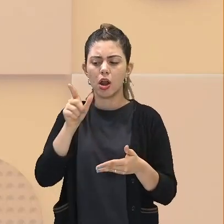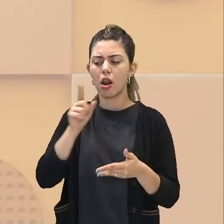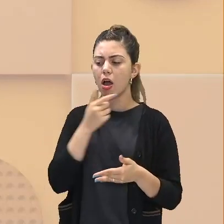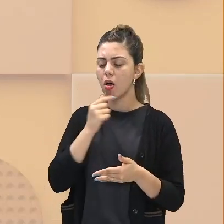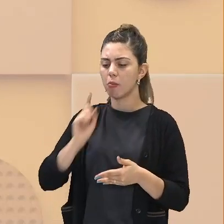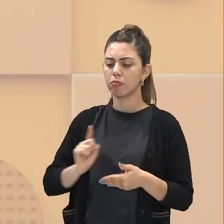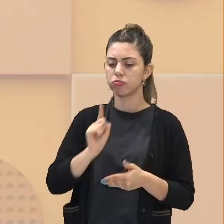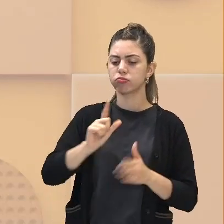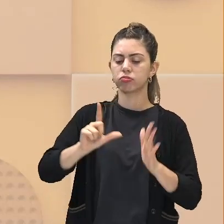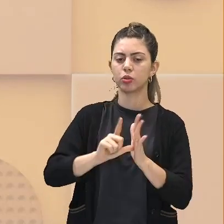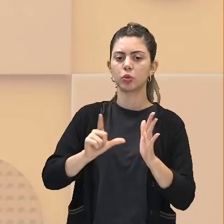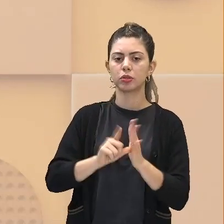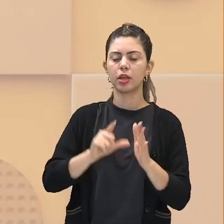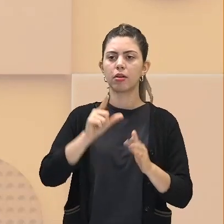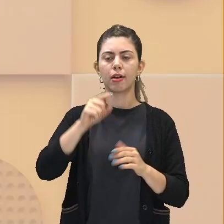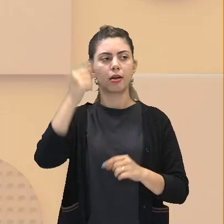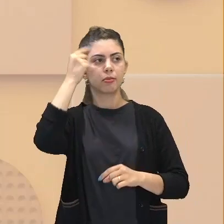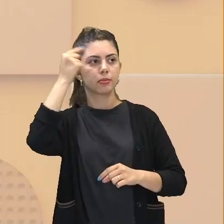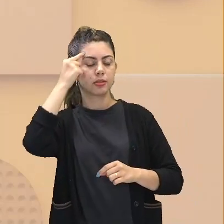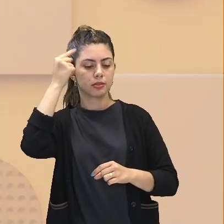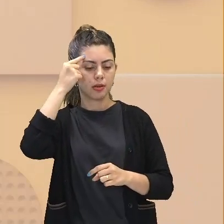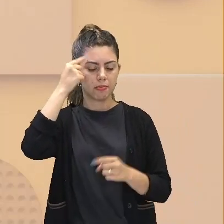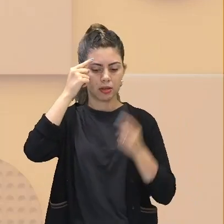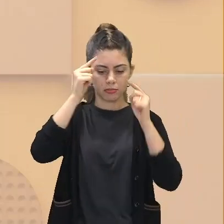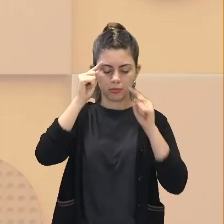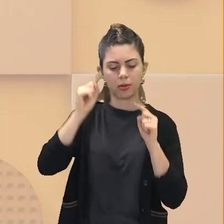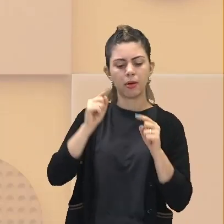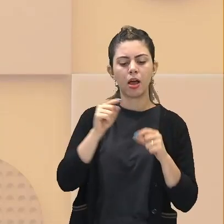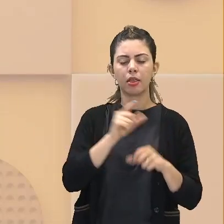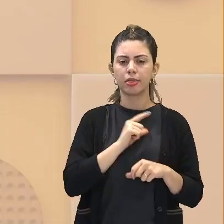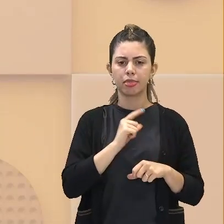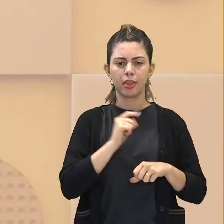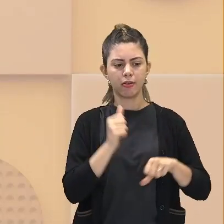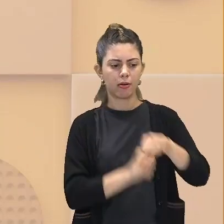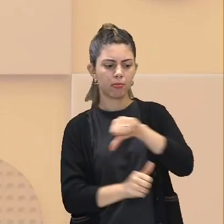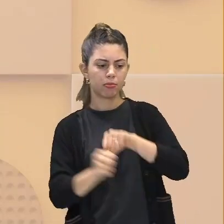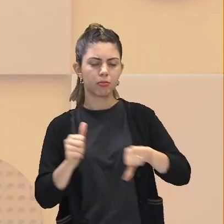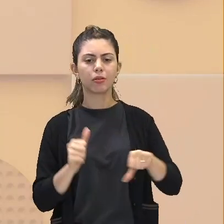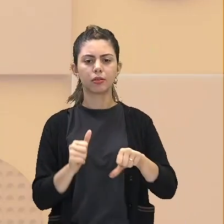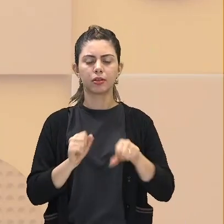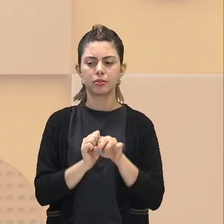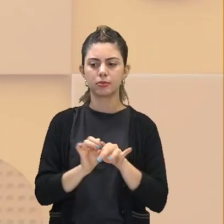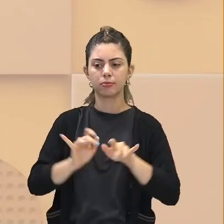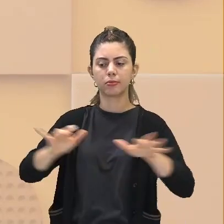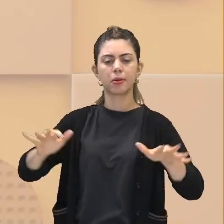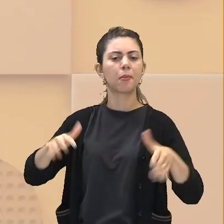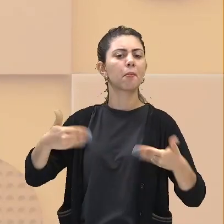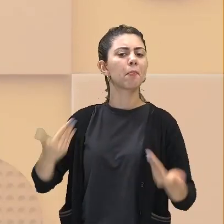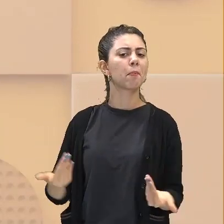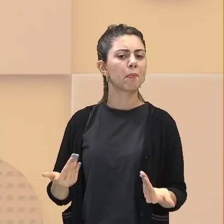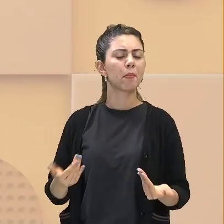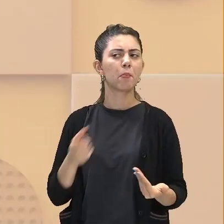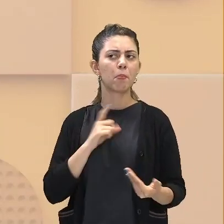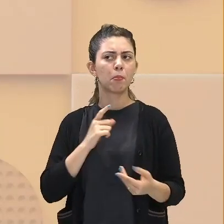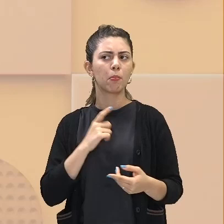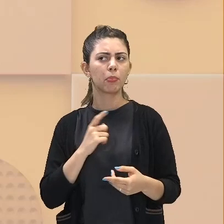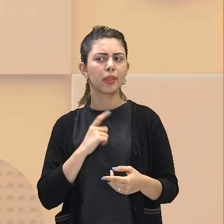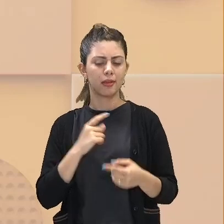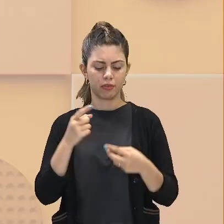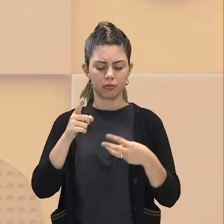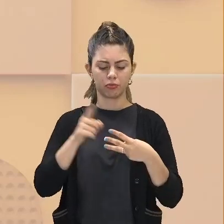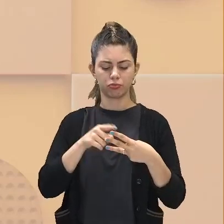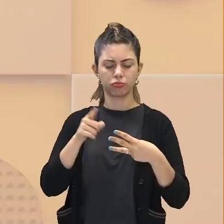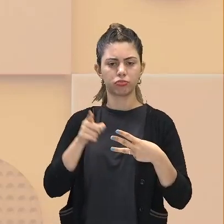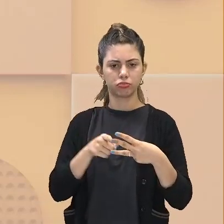latim. Primeiro foi traduzida por Wycliffe lá na Inglaterra para o inglês, agora traduzida